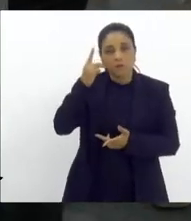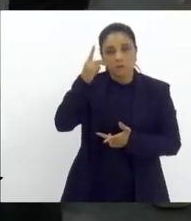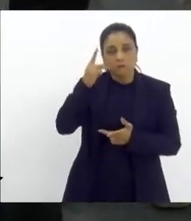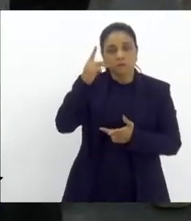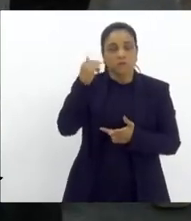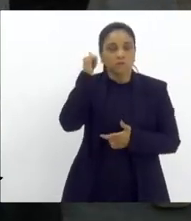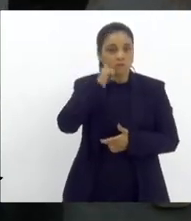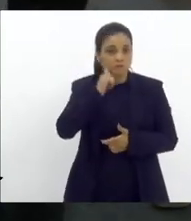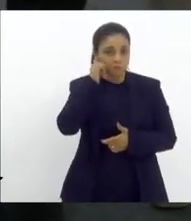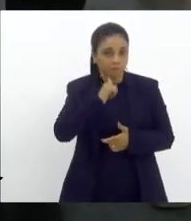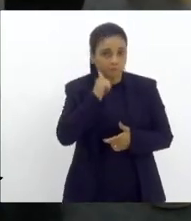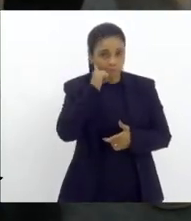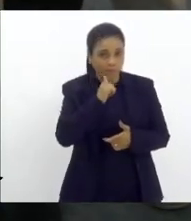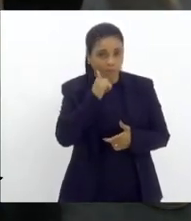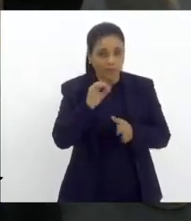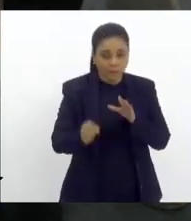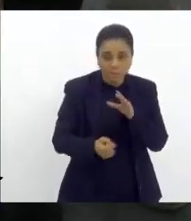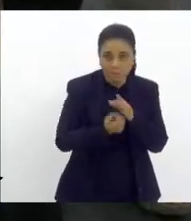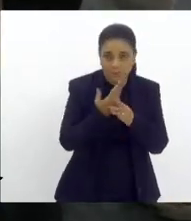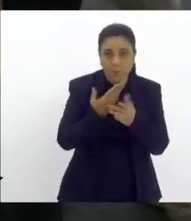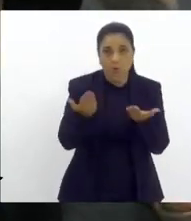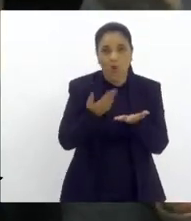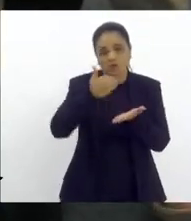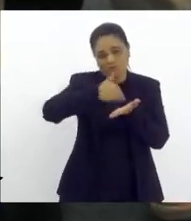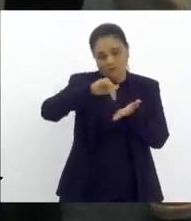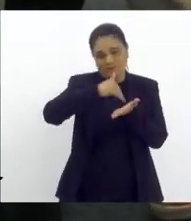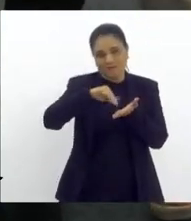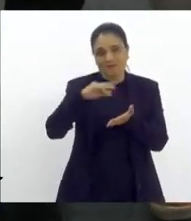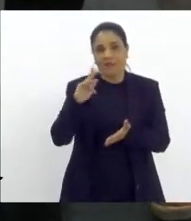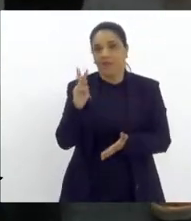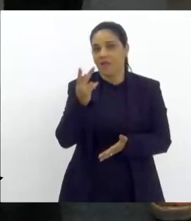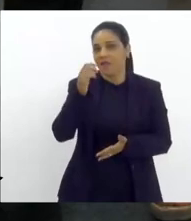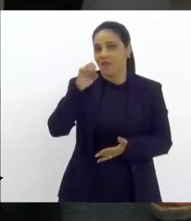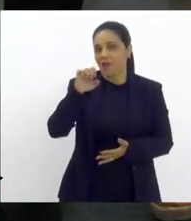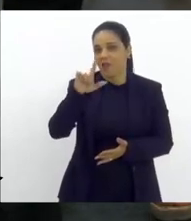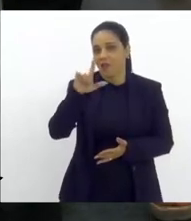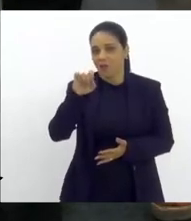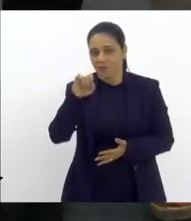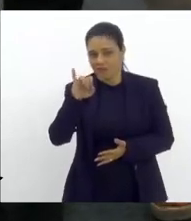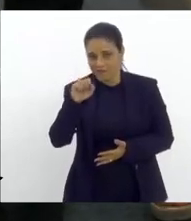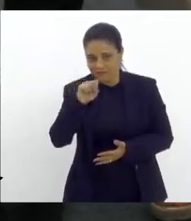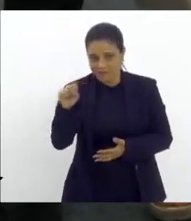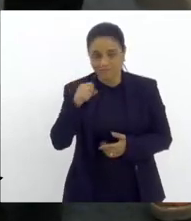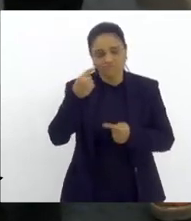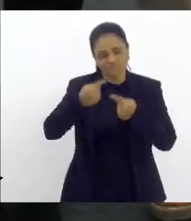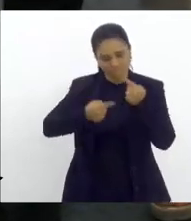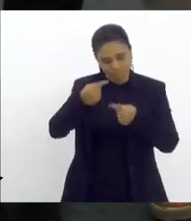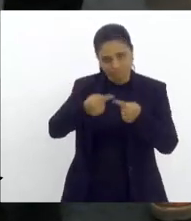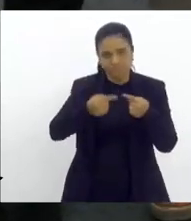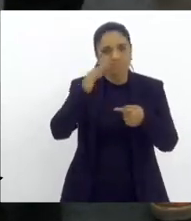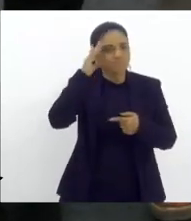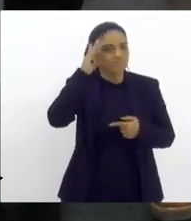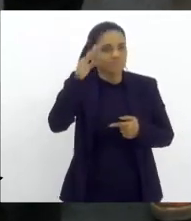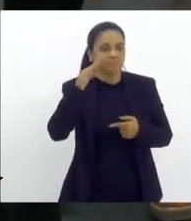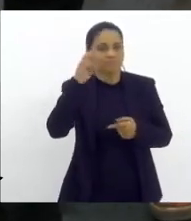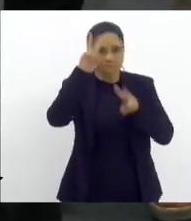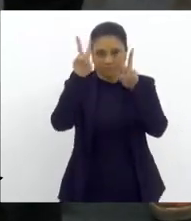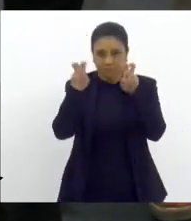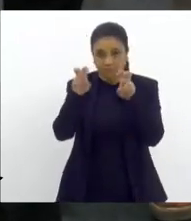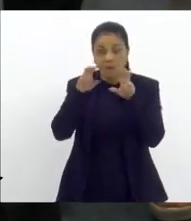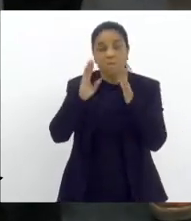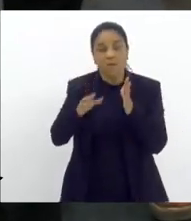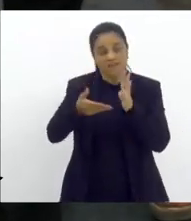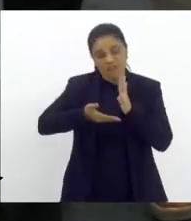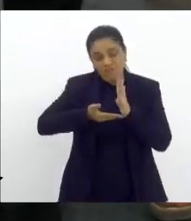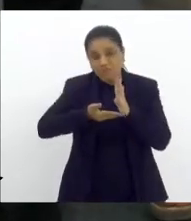a secretária é a senhora Heloísa inclusive já estive com ela debatendo os temas prioritários mas houve um corte